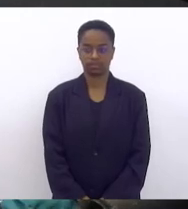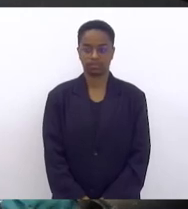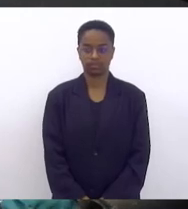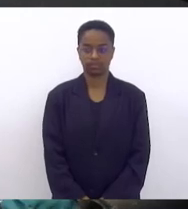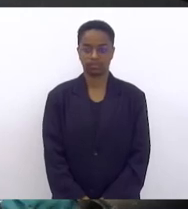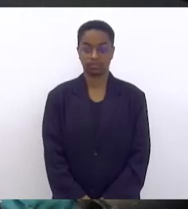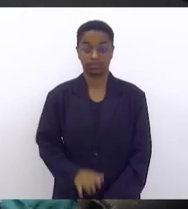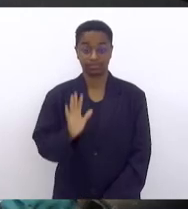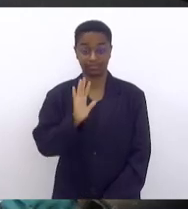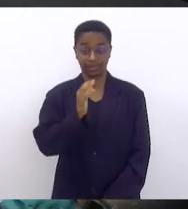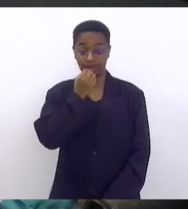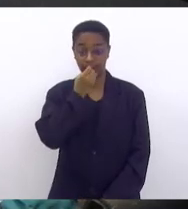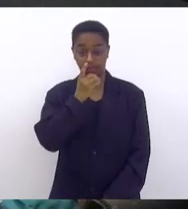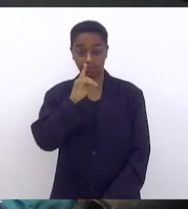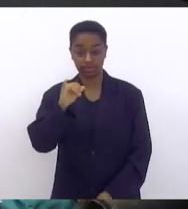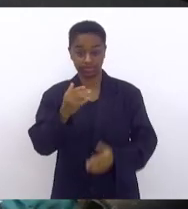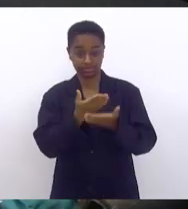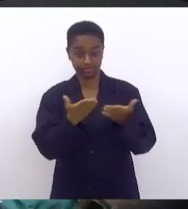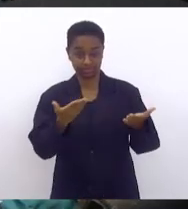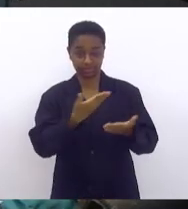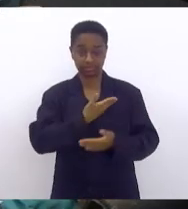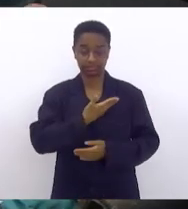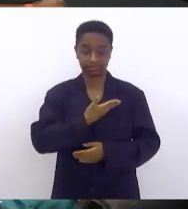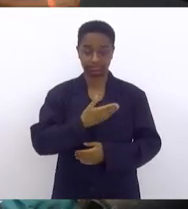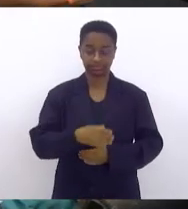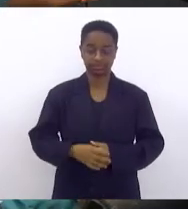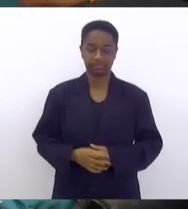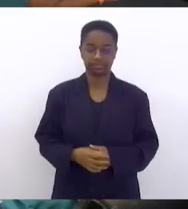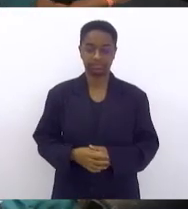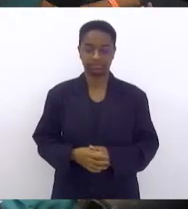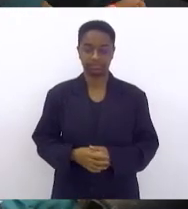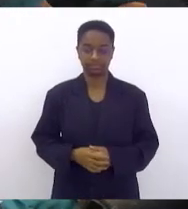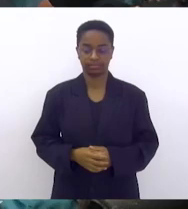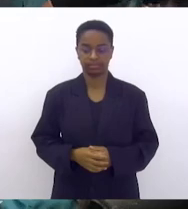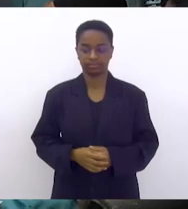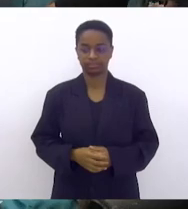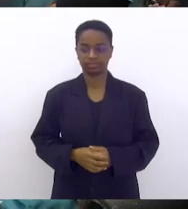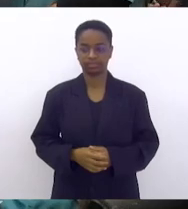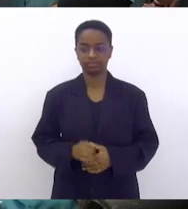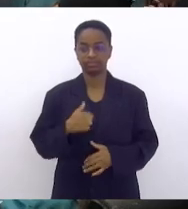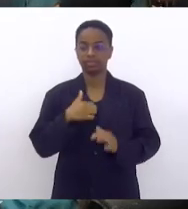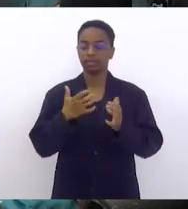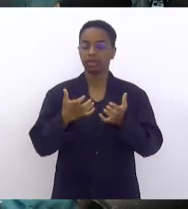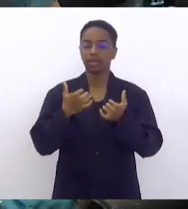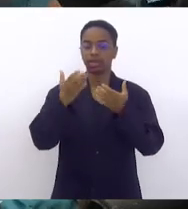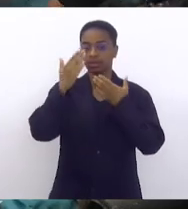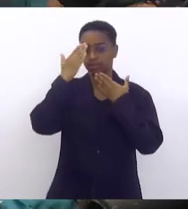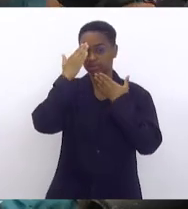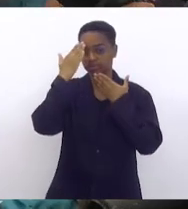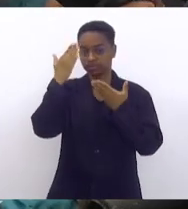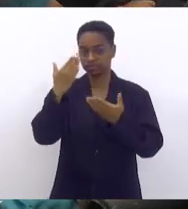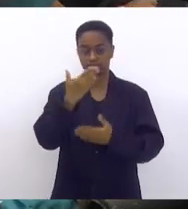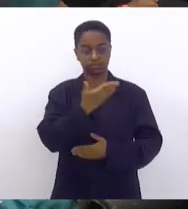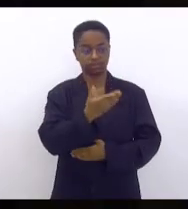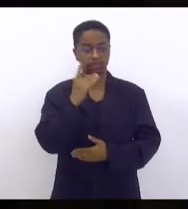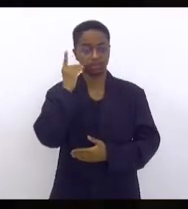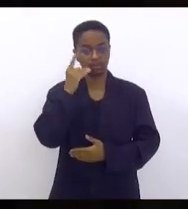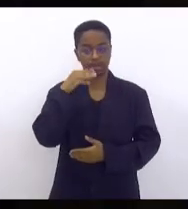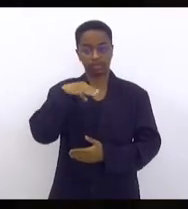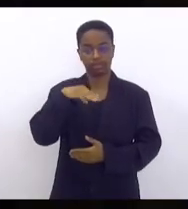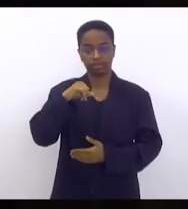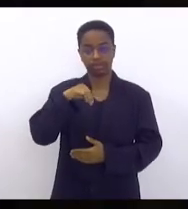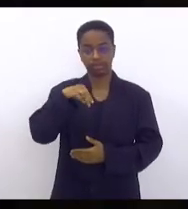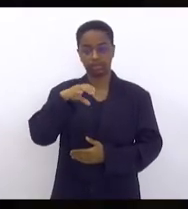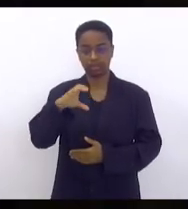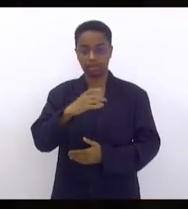Oi, bom dia, companheiros, bom dia, companheiras. Quero agradecer ao deputado Mink, que é o presidente da Comissão